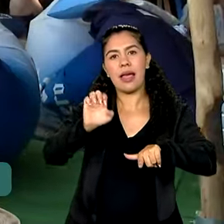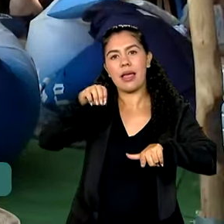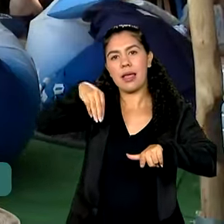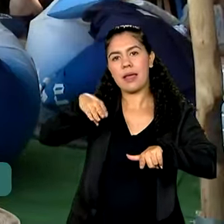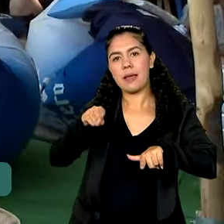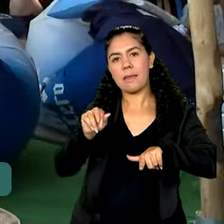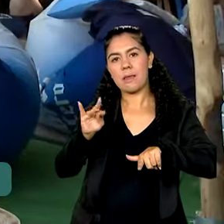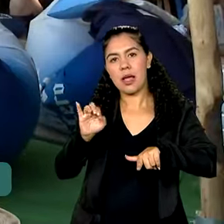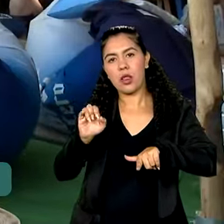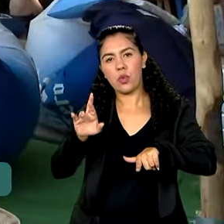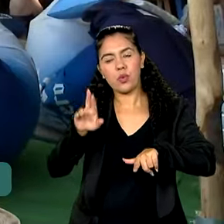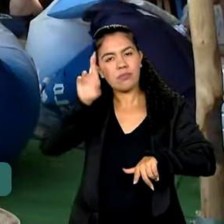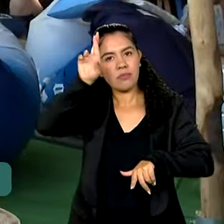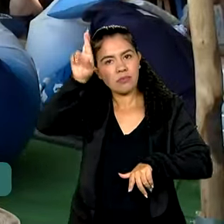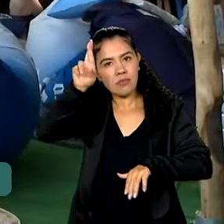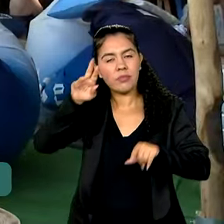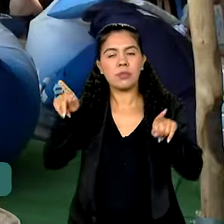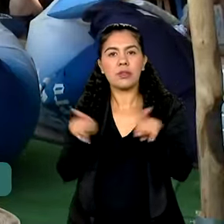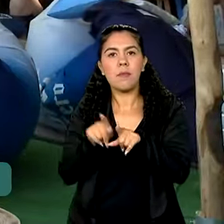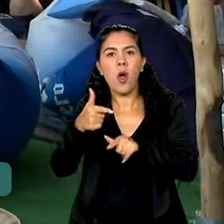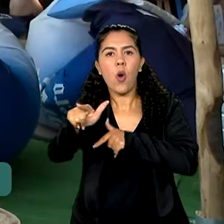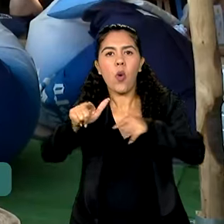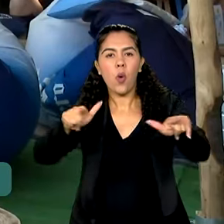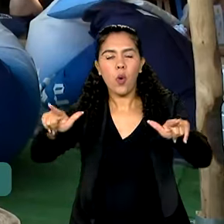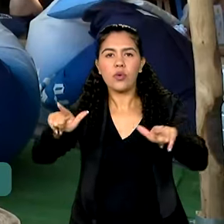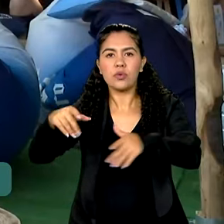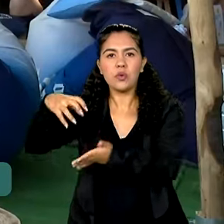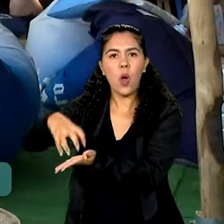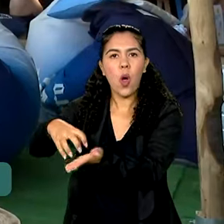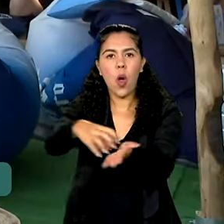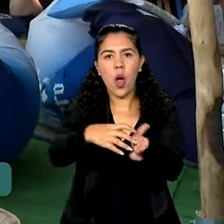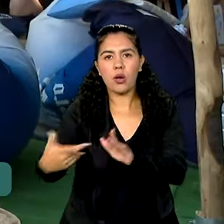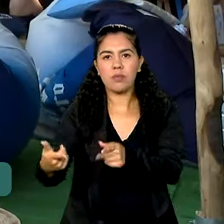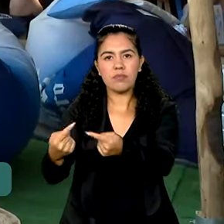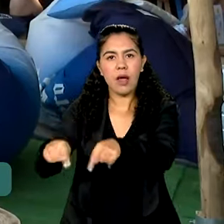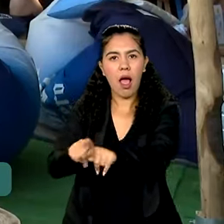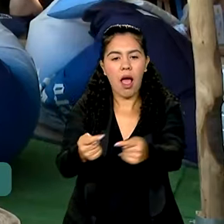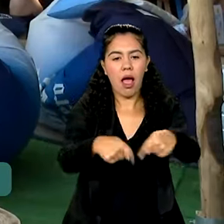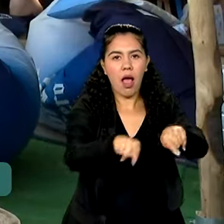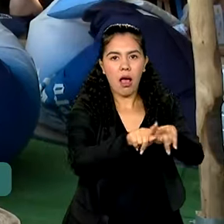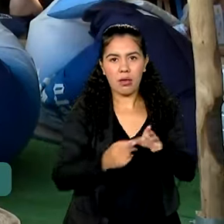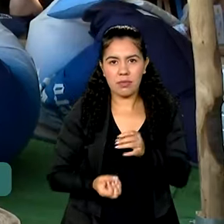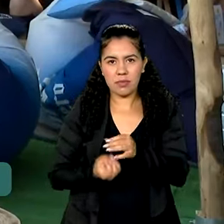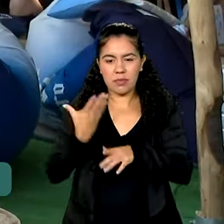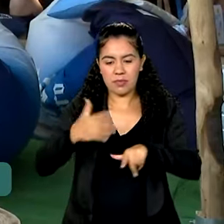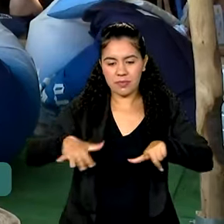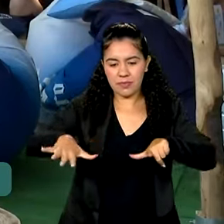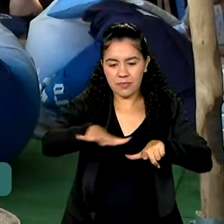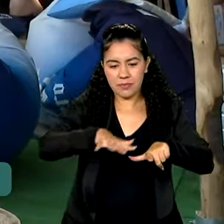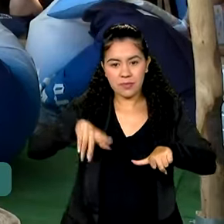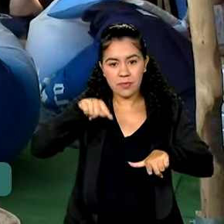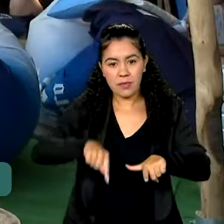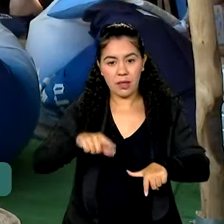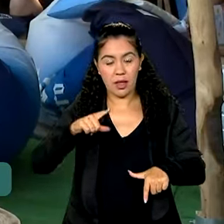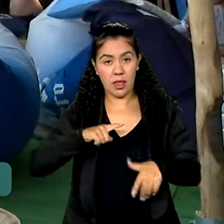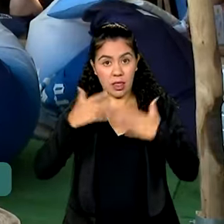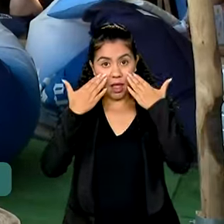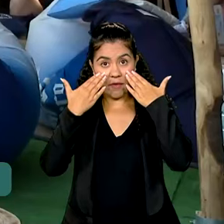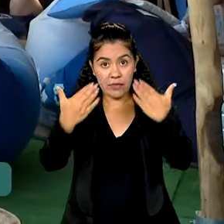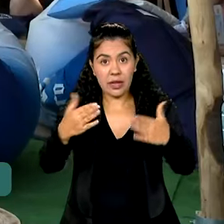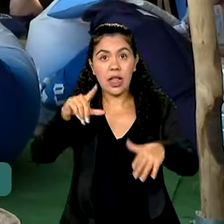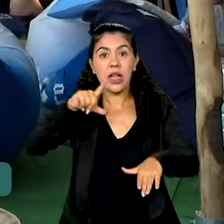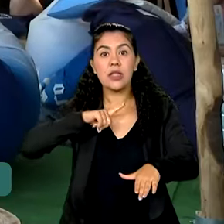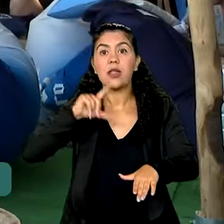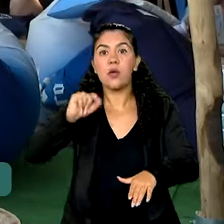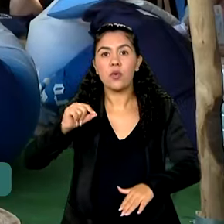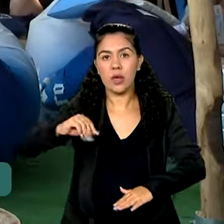Esporte, em parceria com vários outros órgãos, o COB e outros órgãos, e oferece diversas atividades. Bem aqui na minha frente, Karine, tem uma pista de